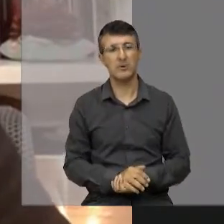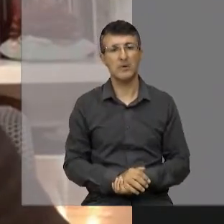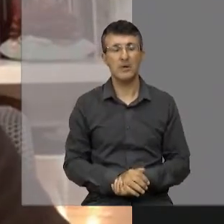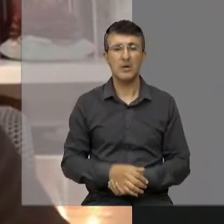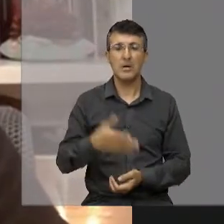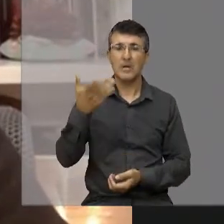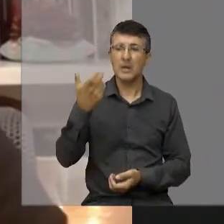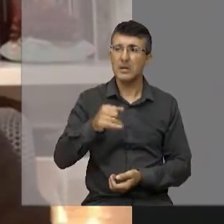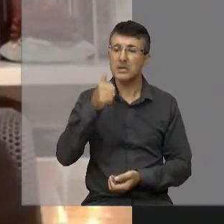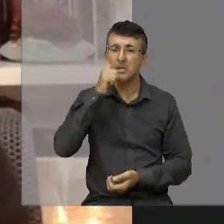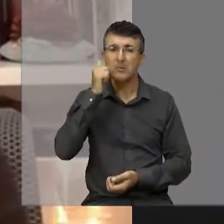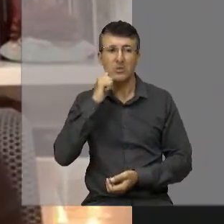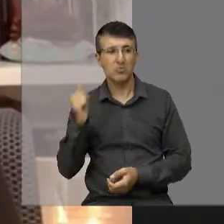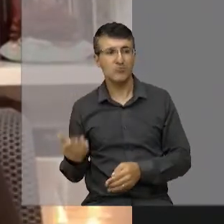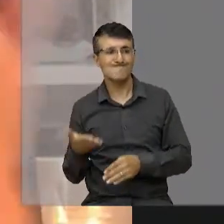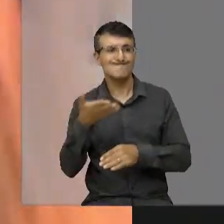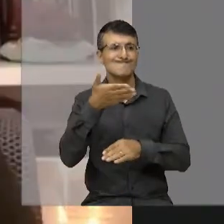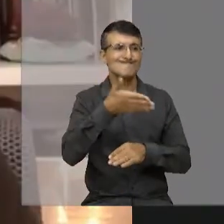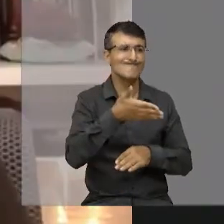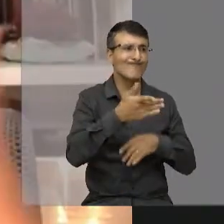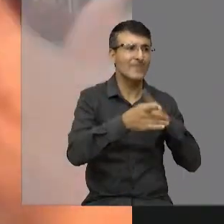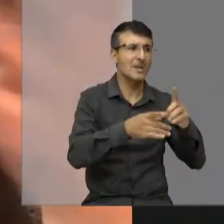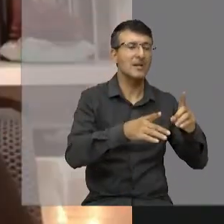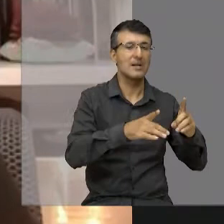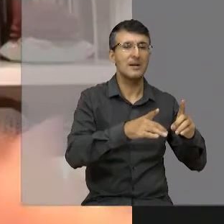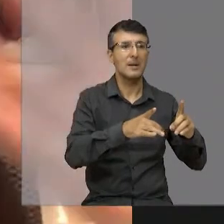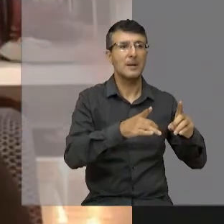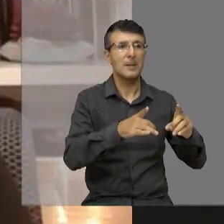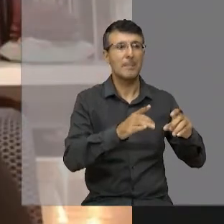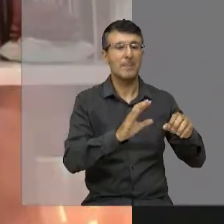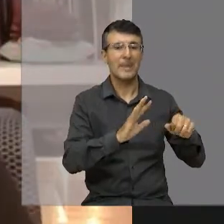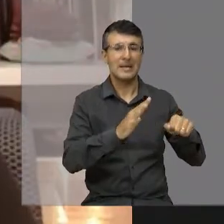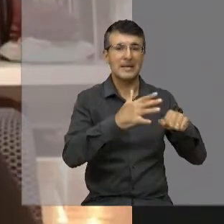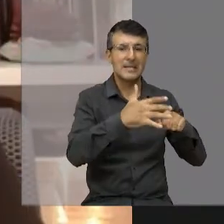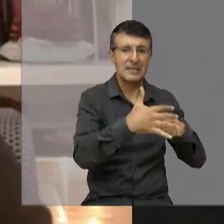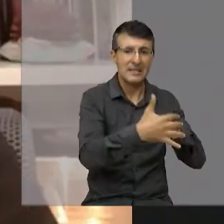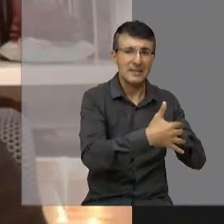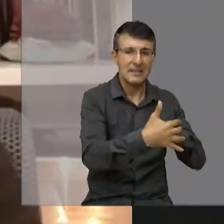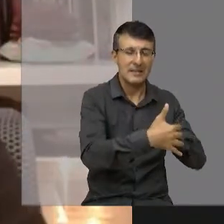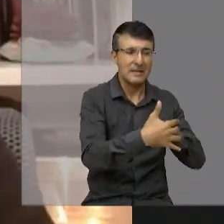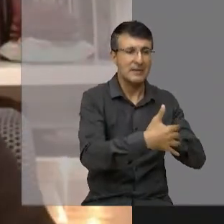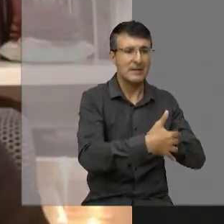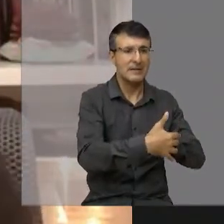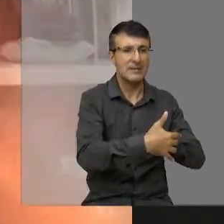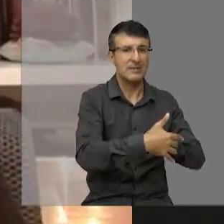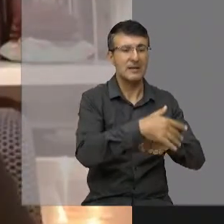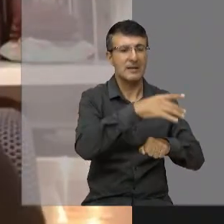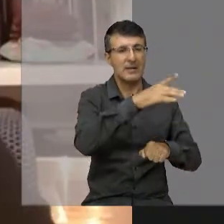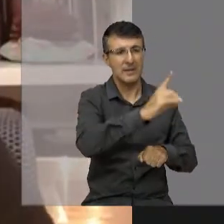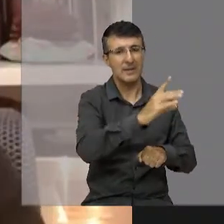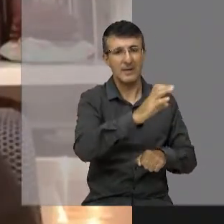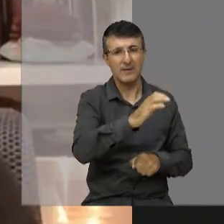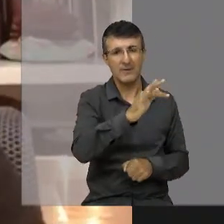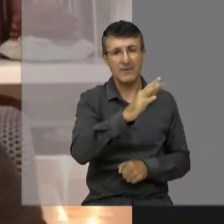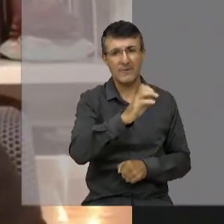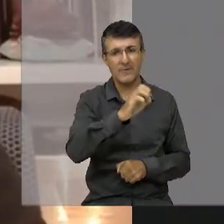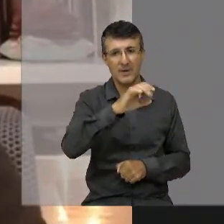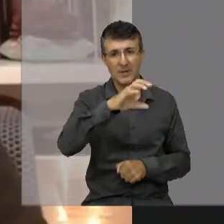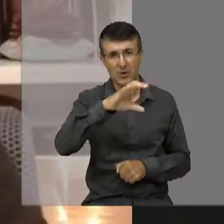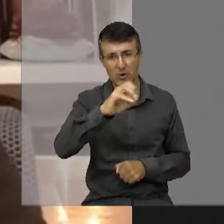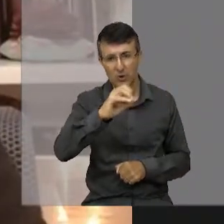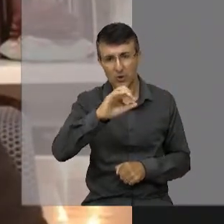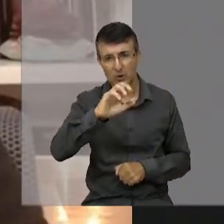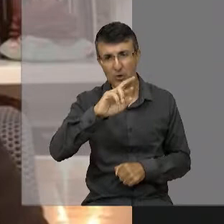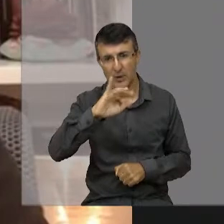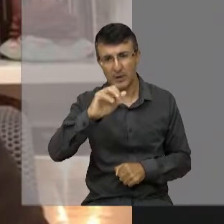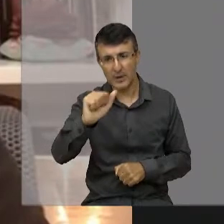então pelo judiciário, pelo Ministério Público, pela delegacia, pelo CRAS, pelo CREAS, pelo Conselho Tutelar, pelo caminho que for mais fácil